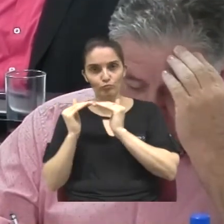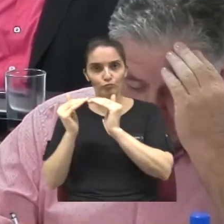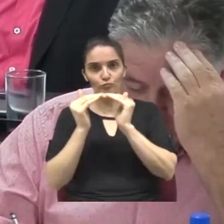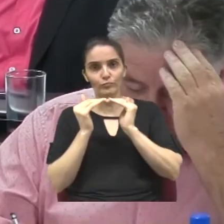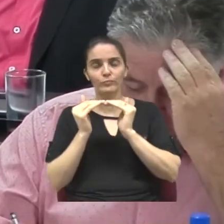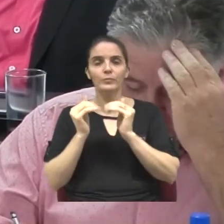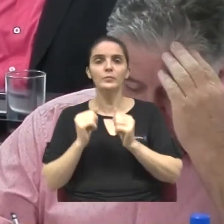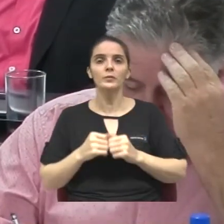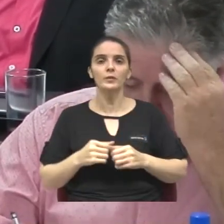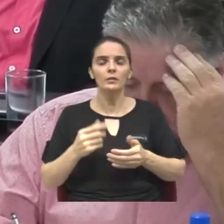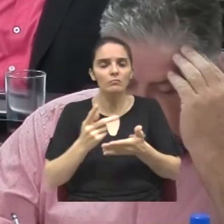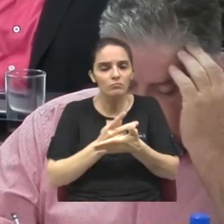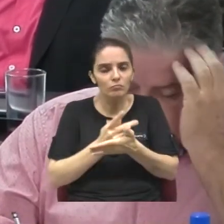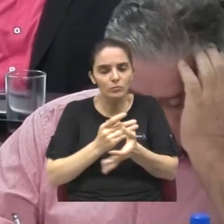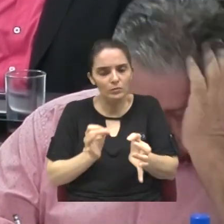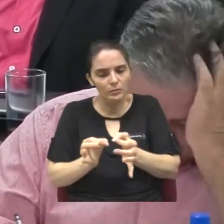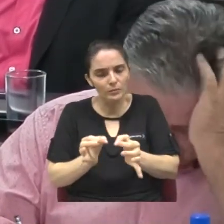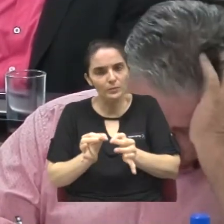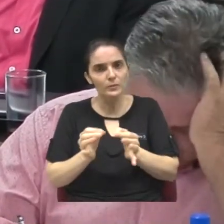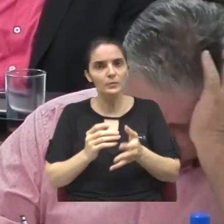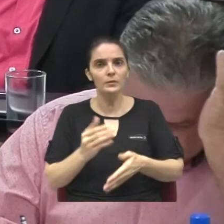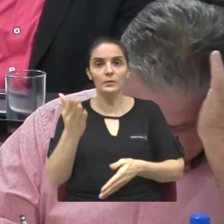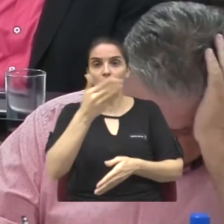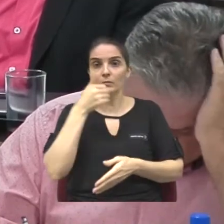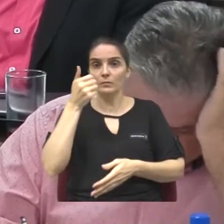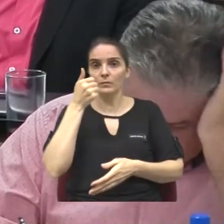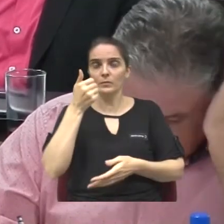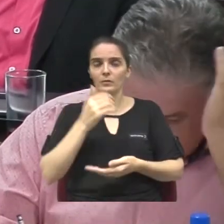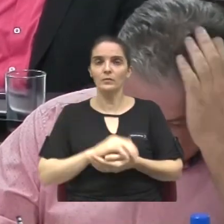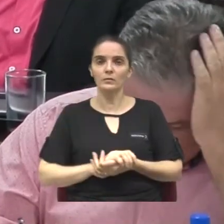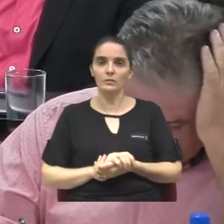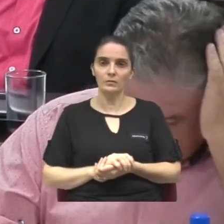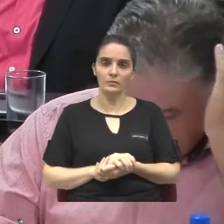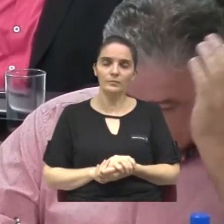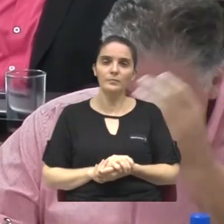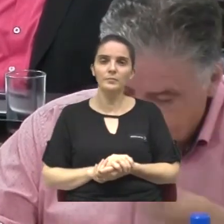foi apresentado, para que nós possamos atualizar o sistema